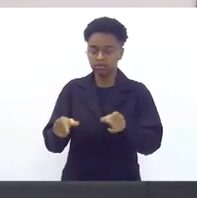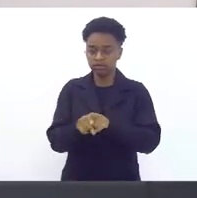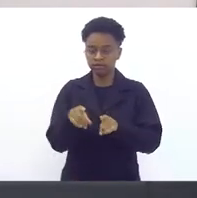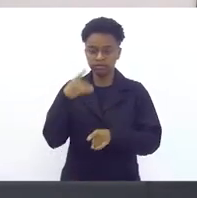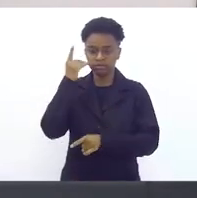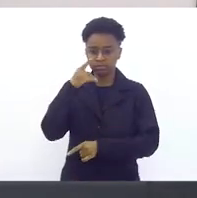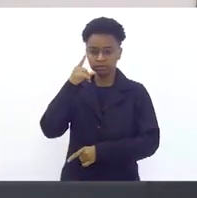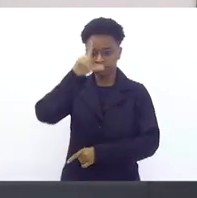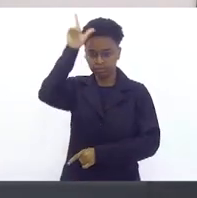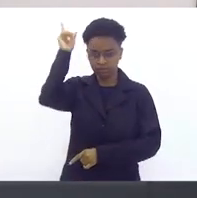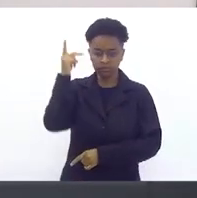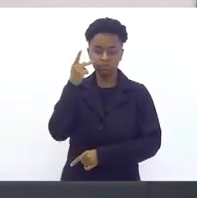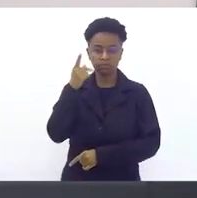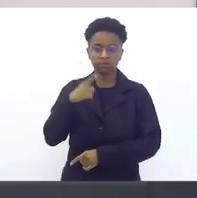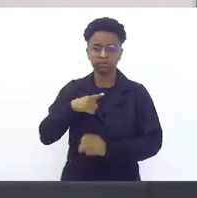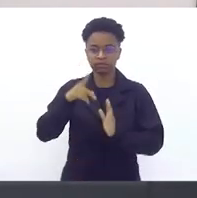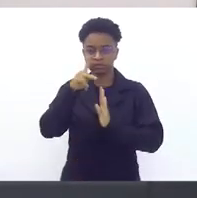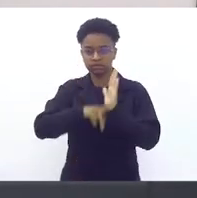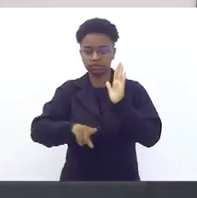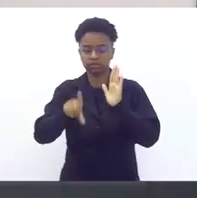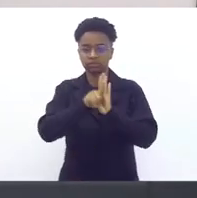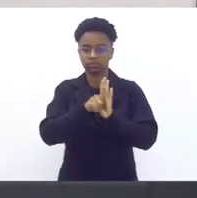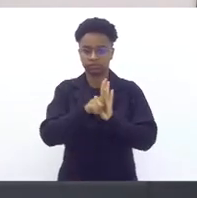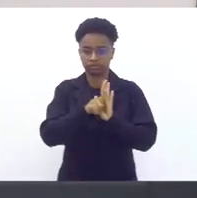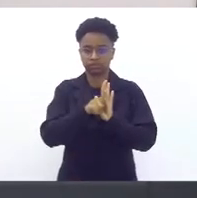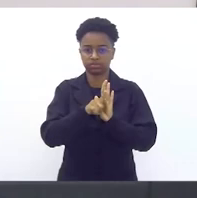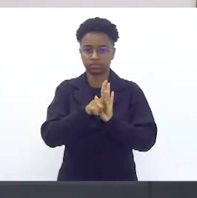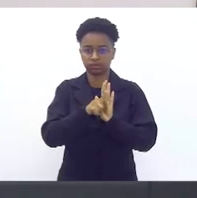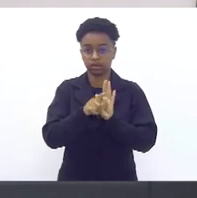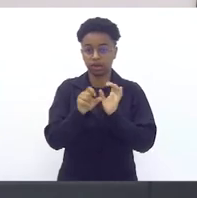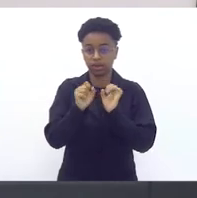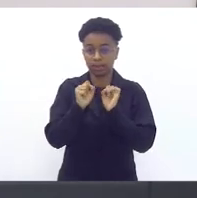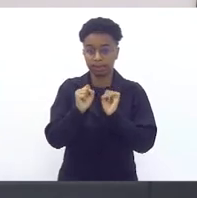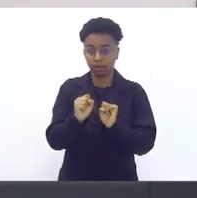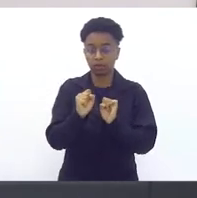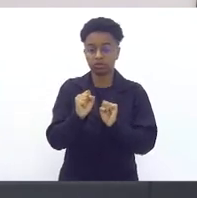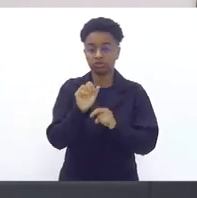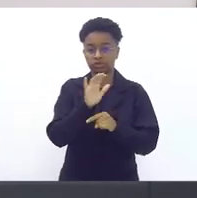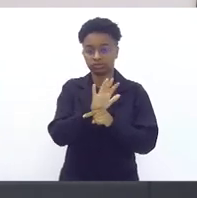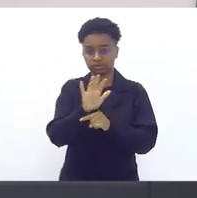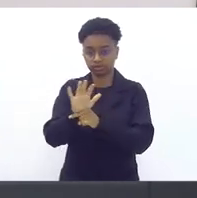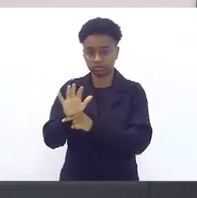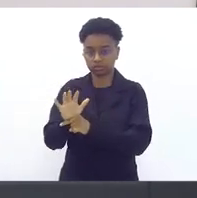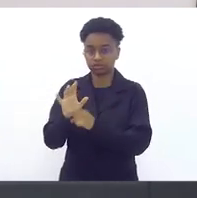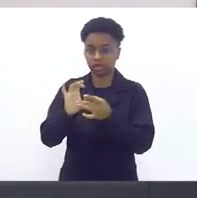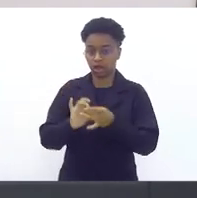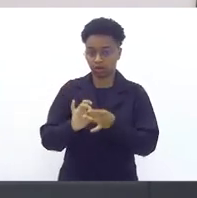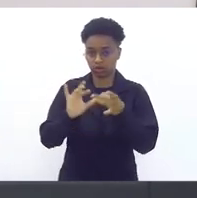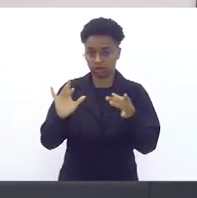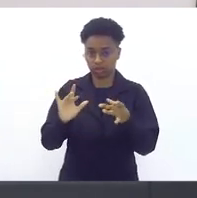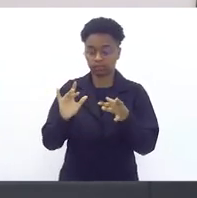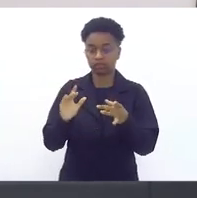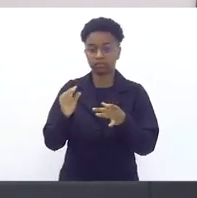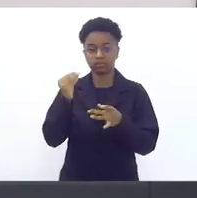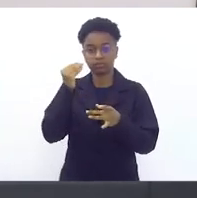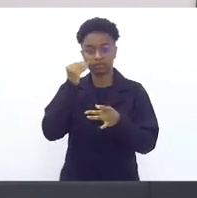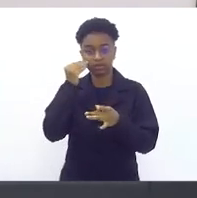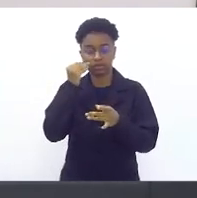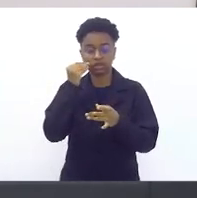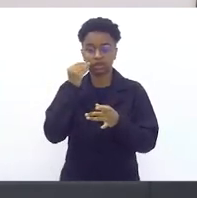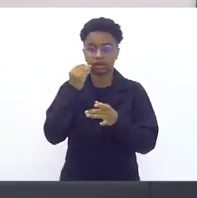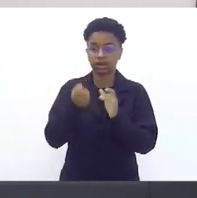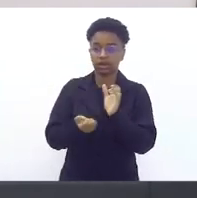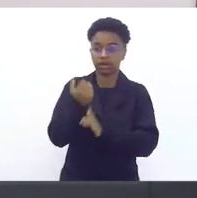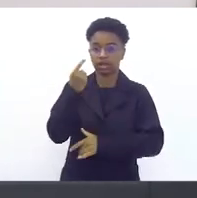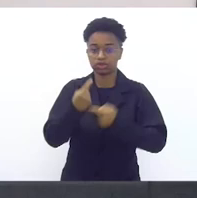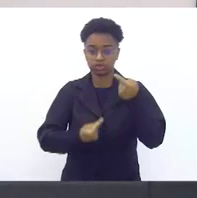deputado Luiz Paulo tem um projeto de lei aqui que pode contribuir autorizativo para tentar trazer o